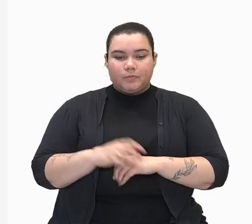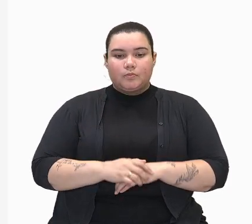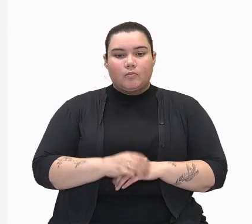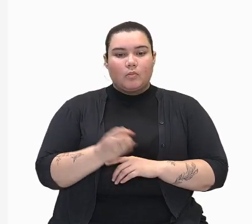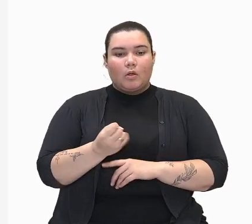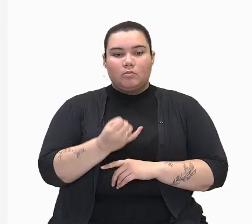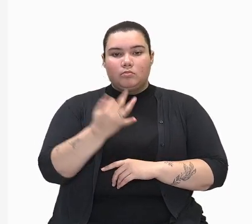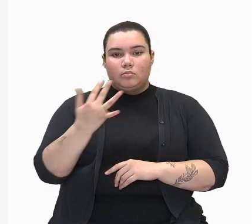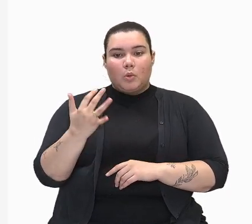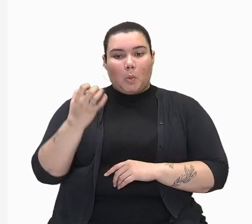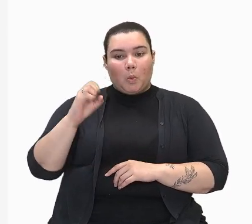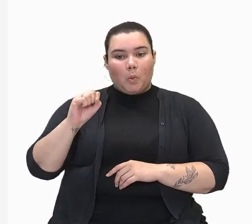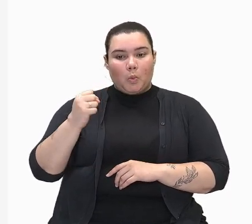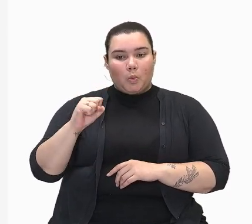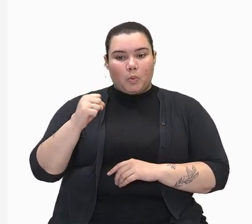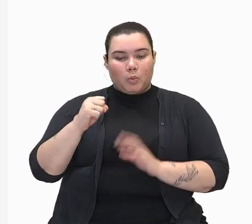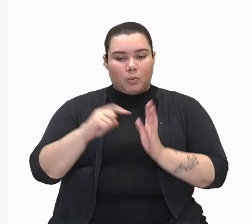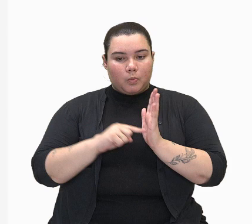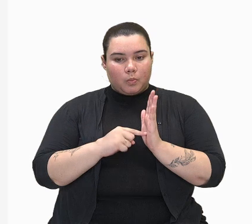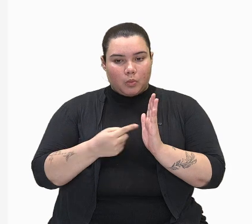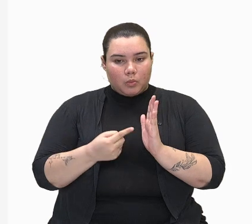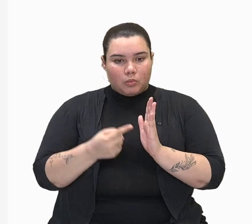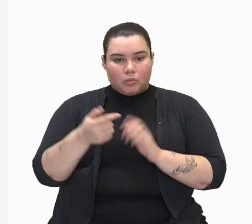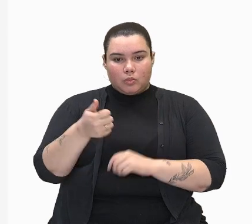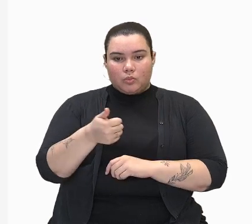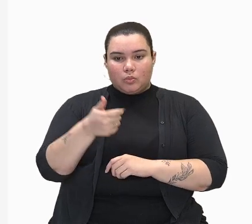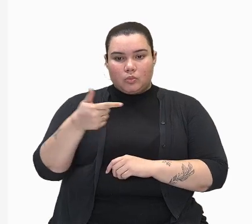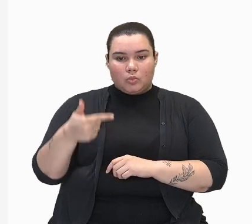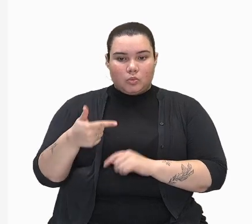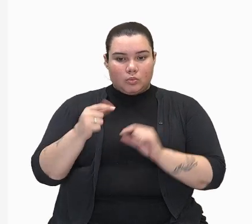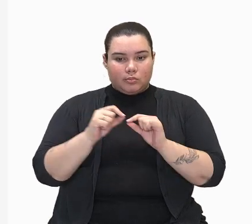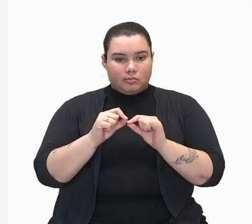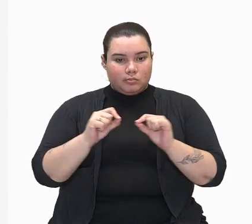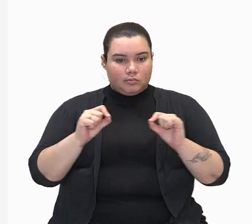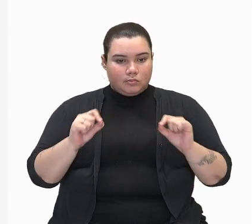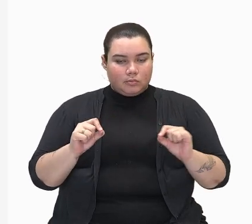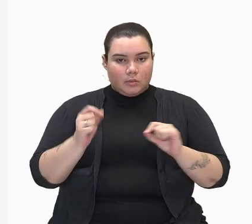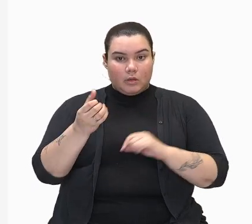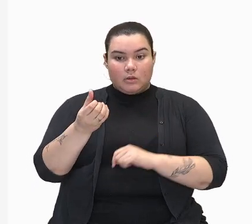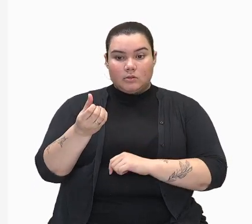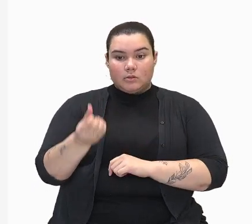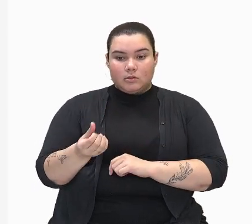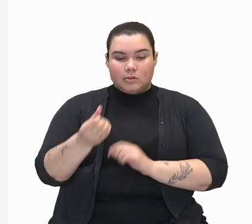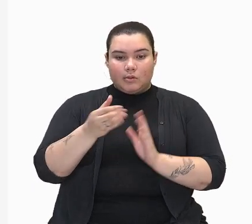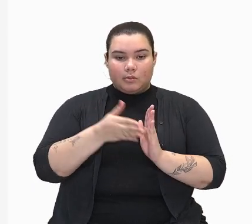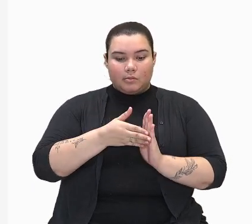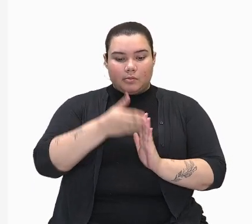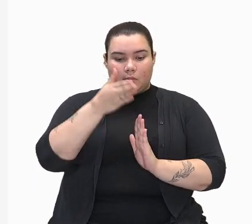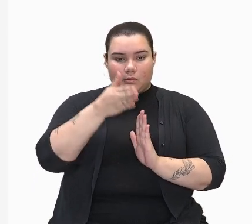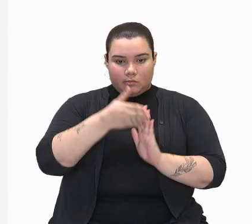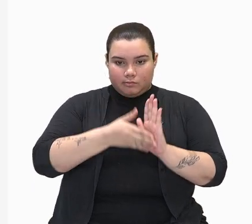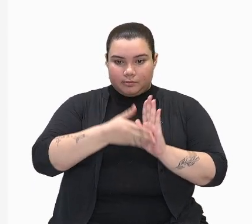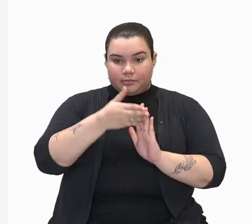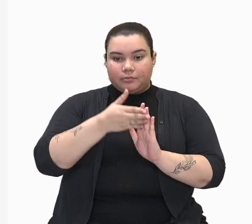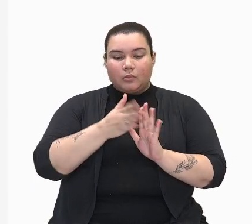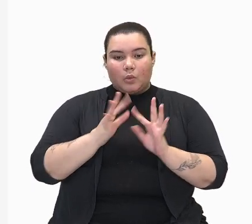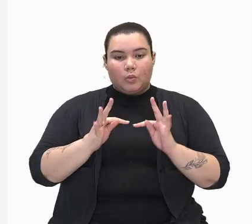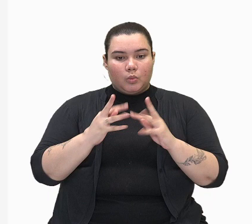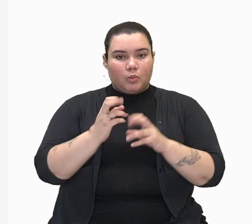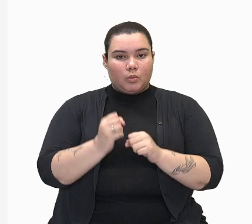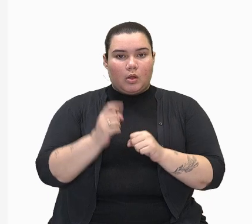de 8 vértices, 12 arestas e 6 faces, e todas elas têm o formato aí